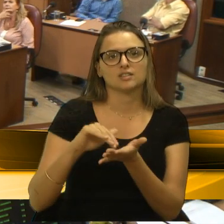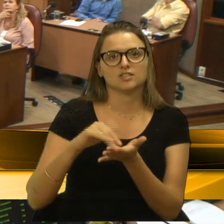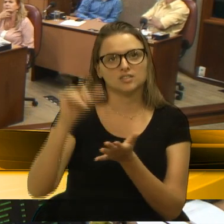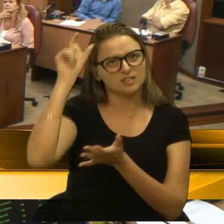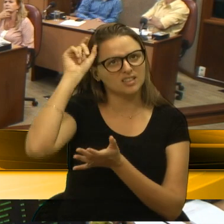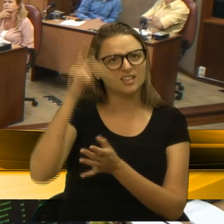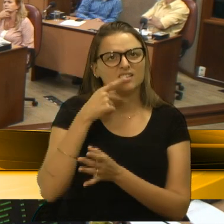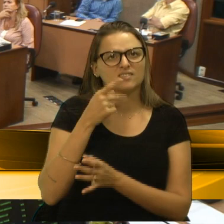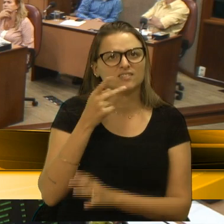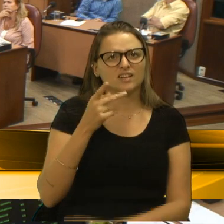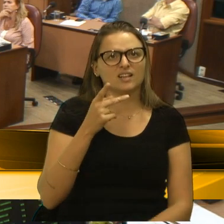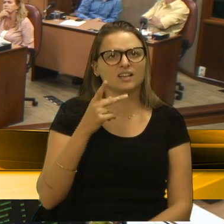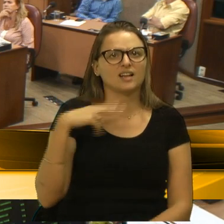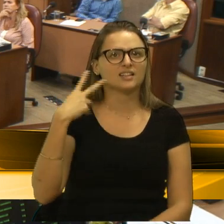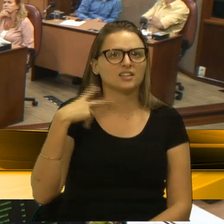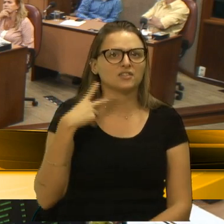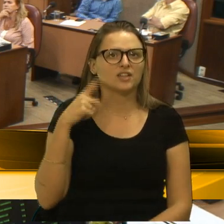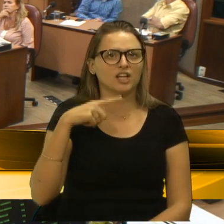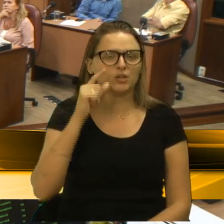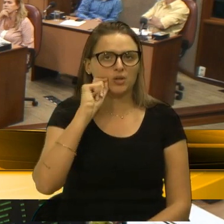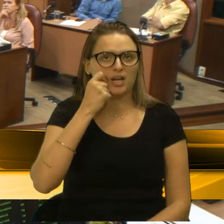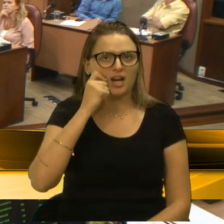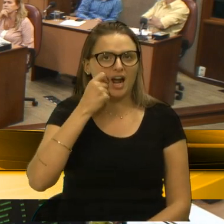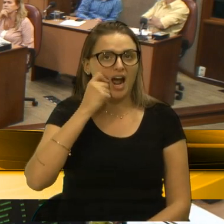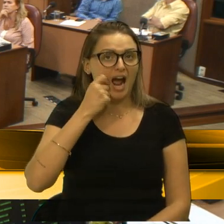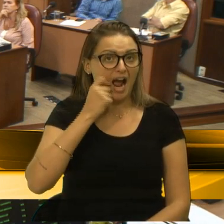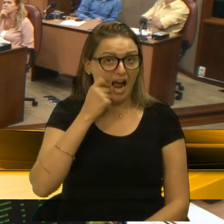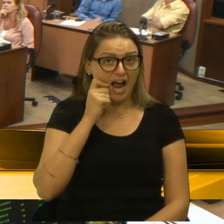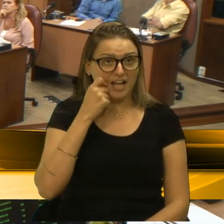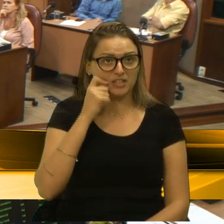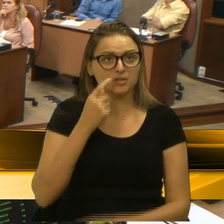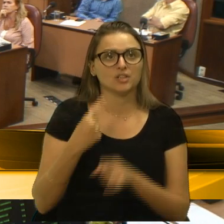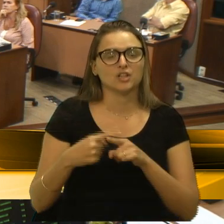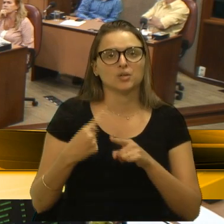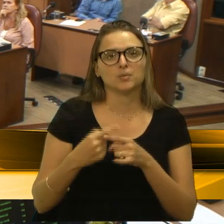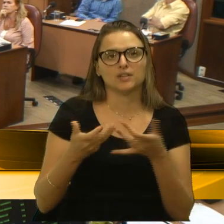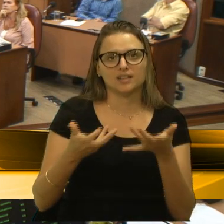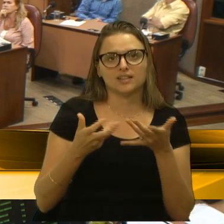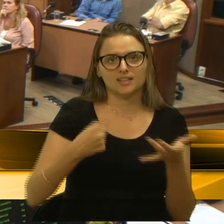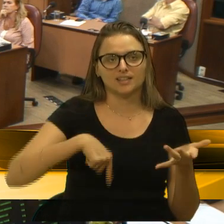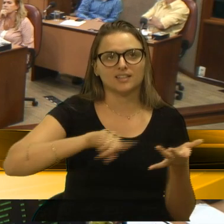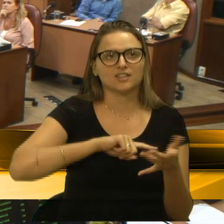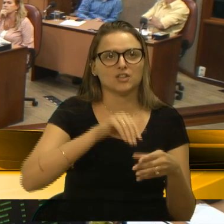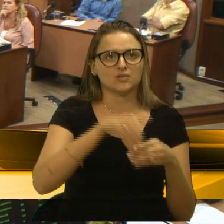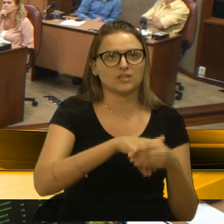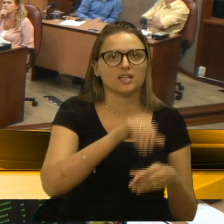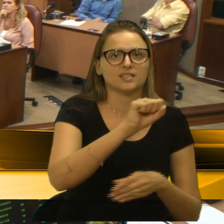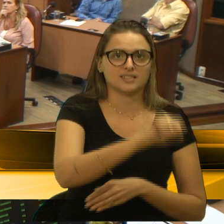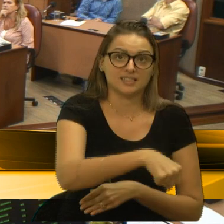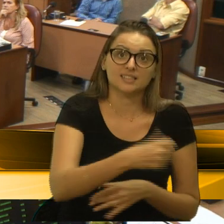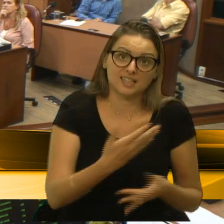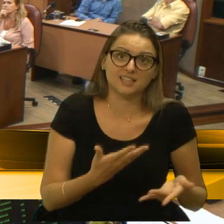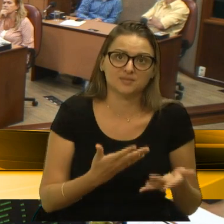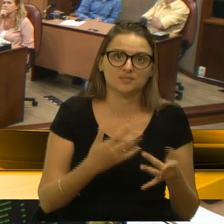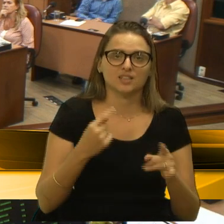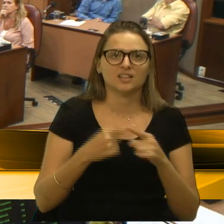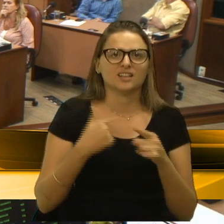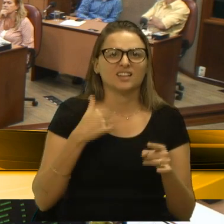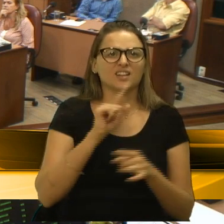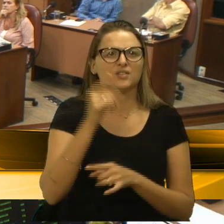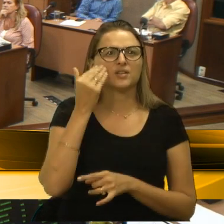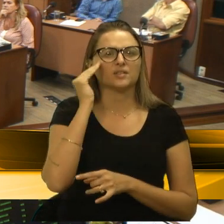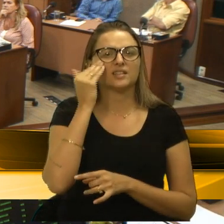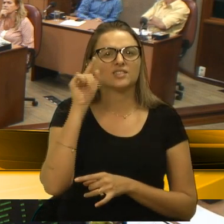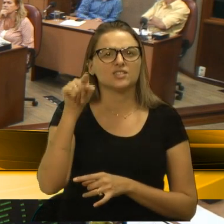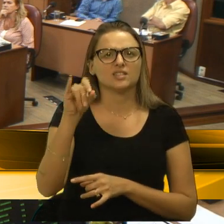os vereadores de ratos, né? Todos nós vereadores aqui, porque eles queriam que nós votássemos sim, acredito eu. Eu não entendi se o vereador Chico